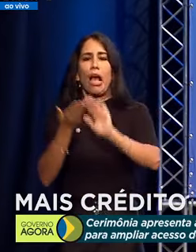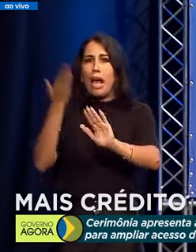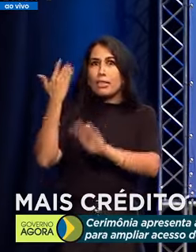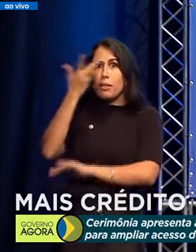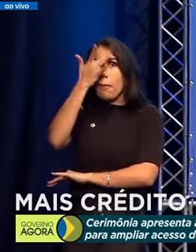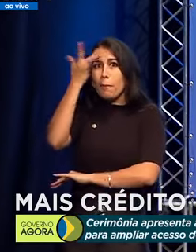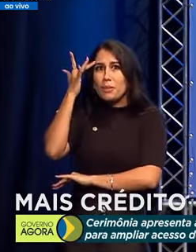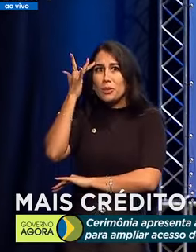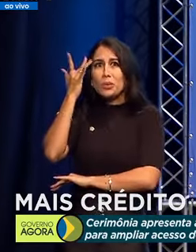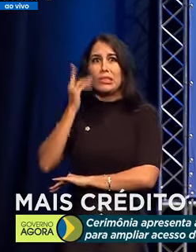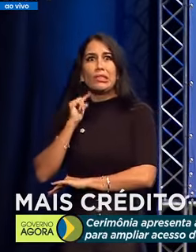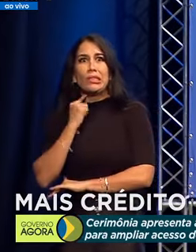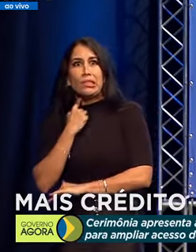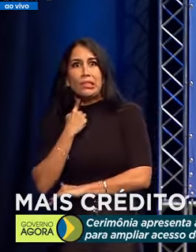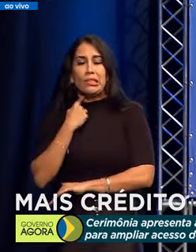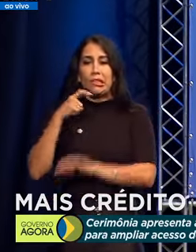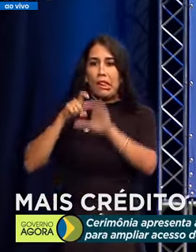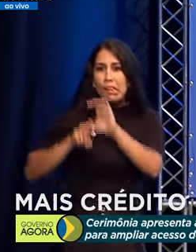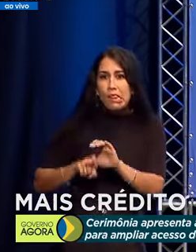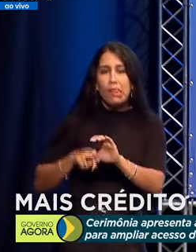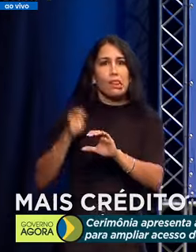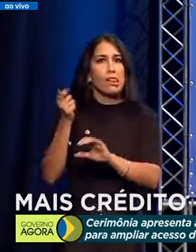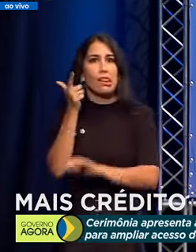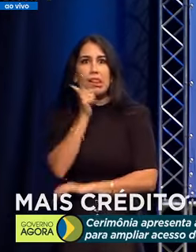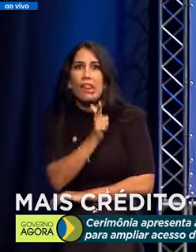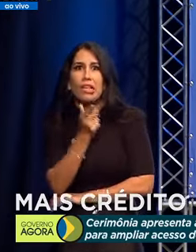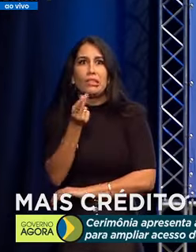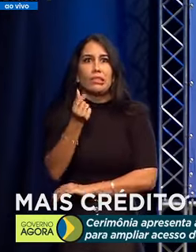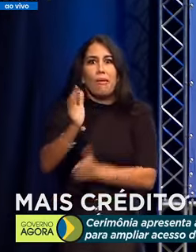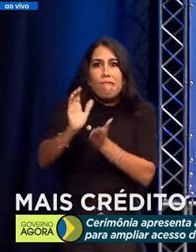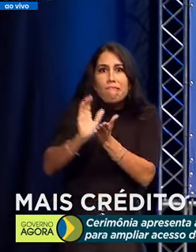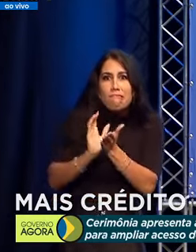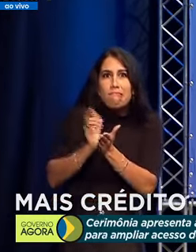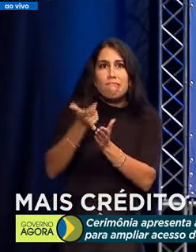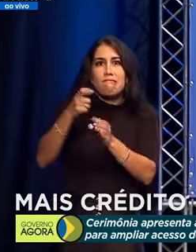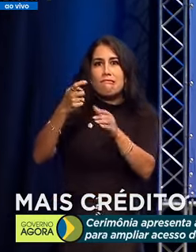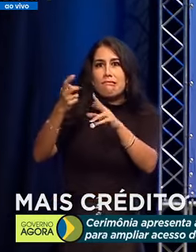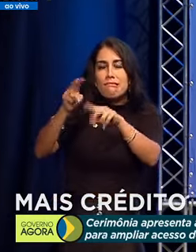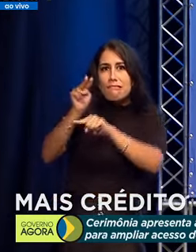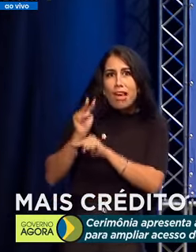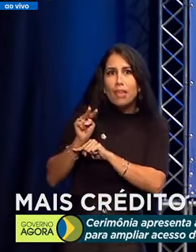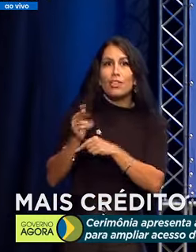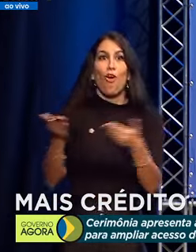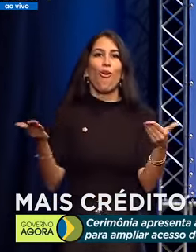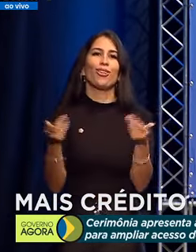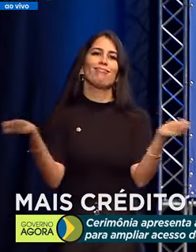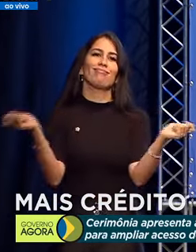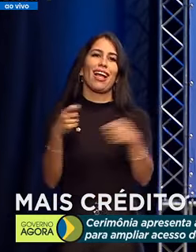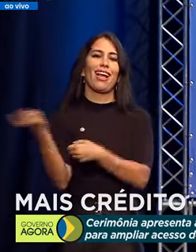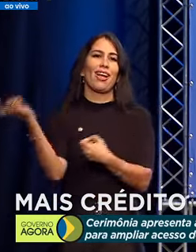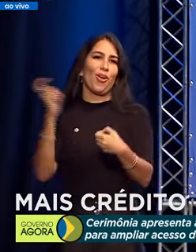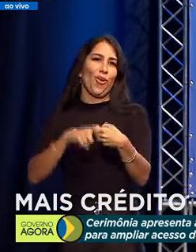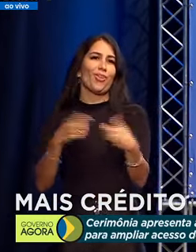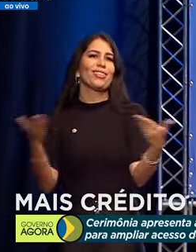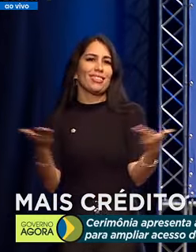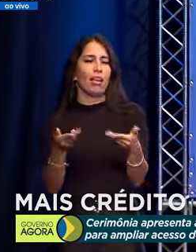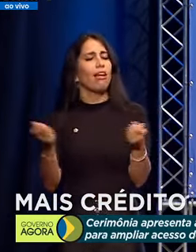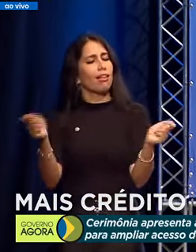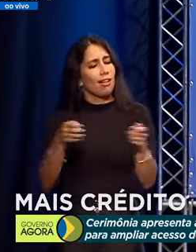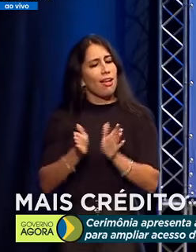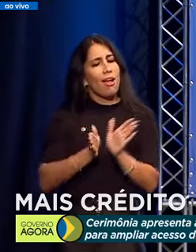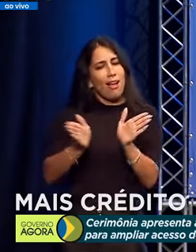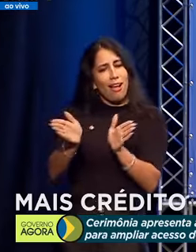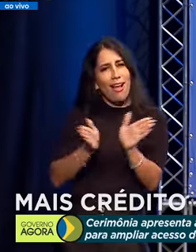margem do setor financeiro, hoje estão de volta ao sistema financeiro, podendo